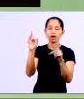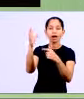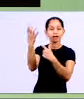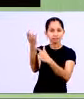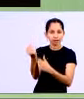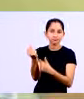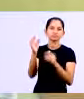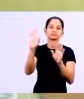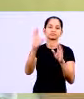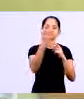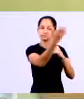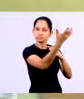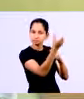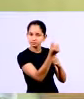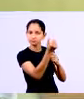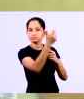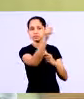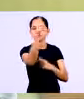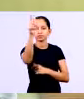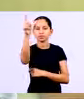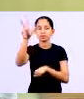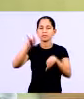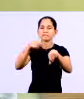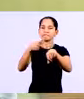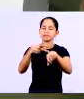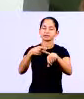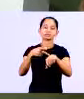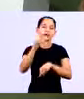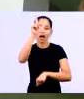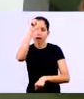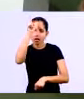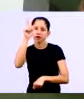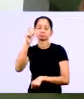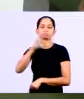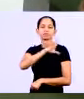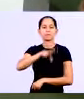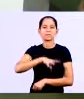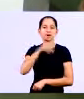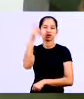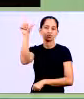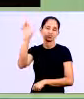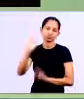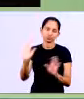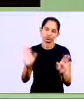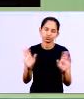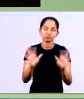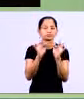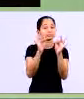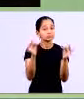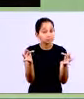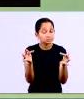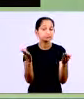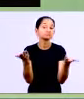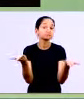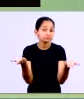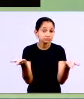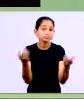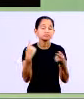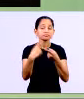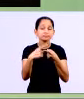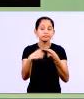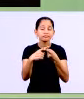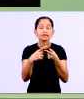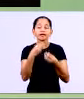Miller, Butler, são os nomes mais alemães, de origem alemã, que utiliza. Que drama, professora Tayane, eu não